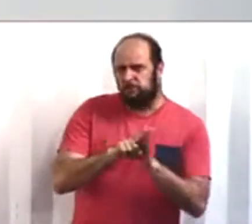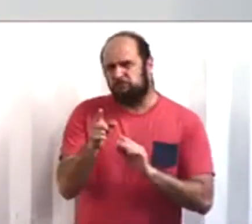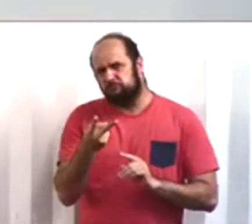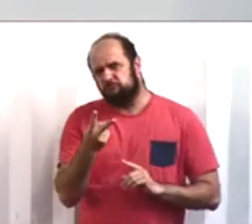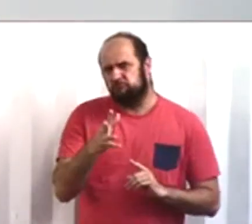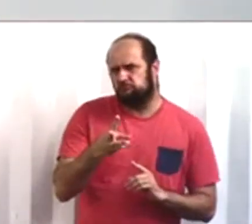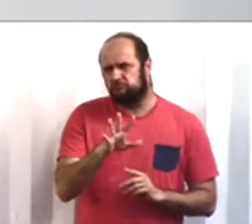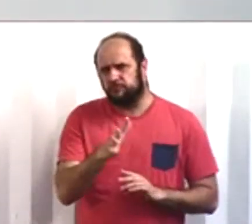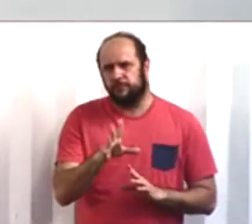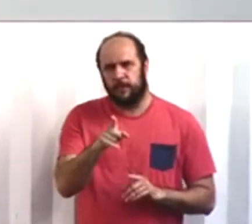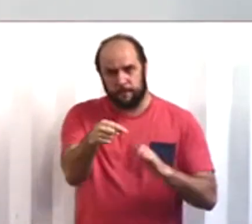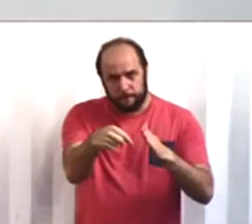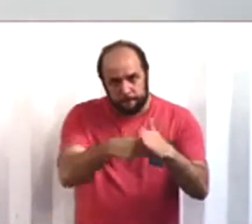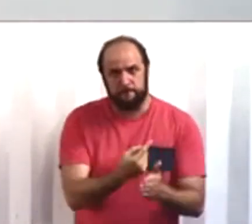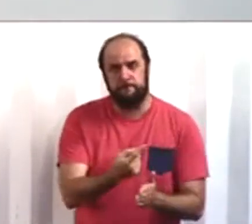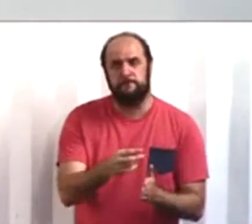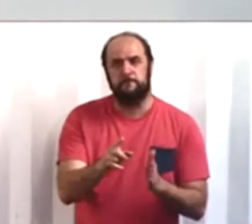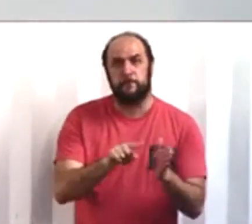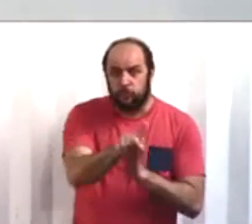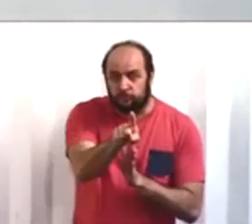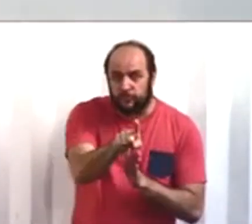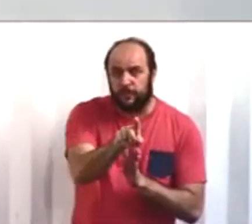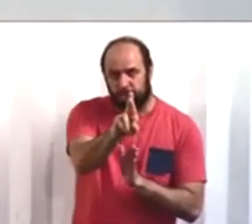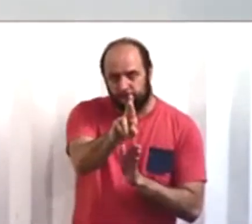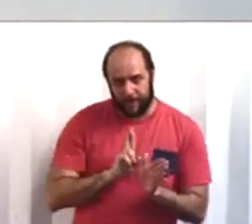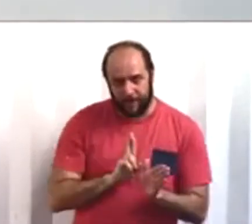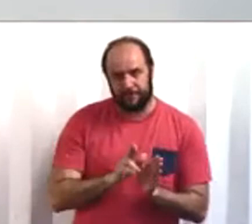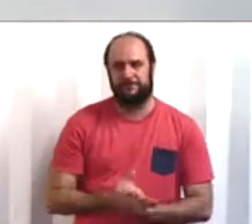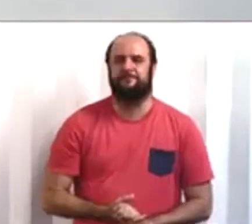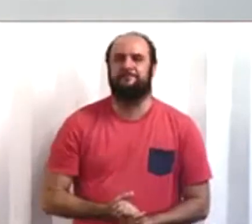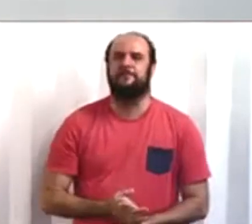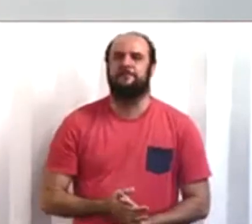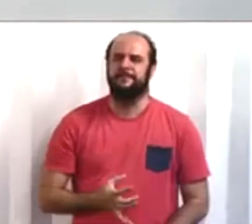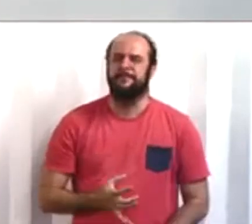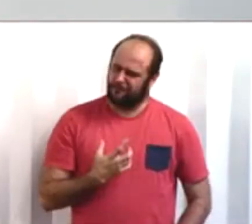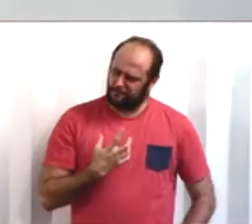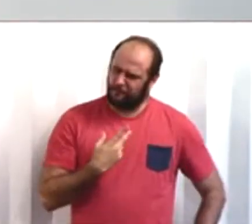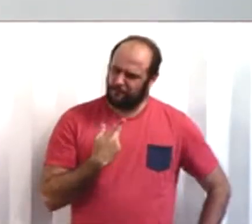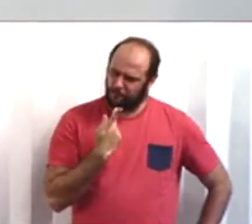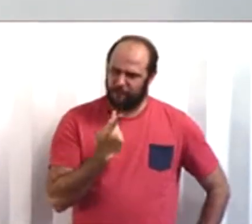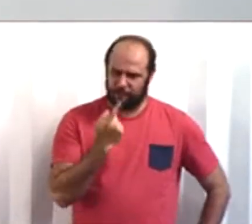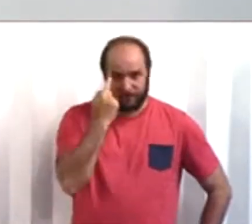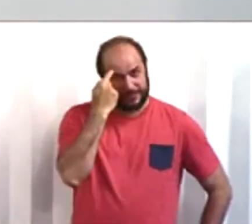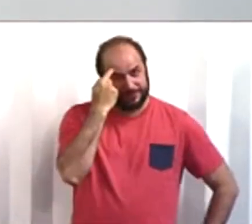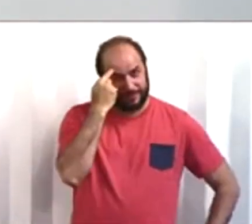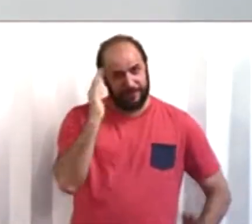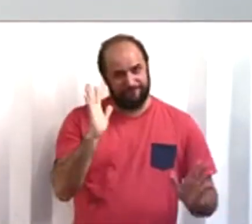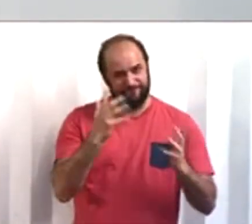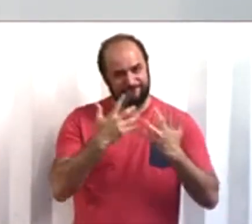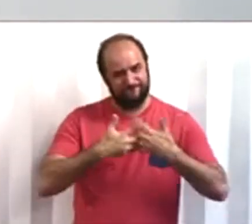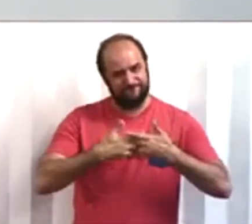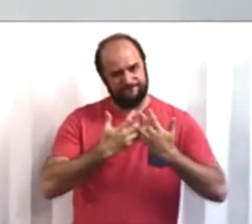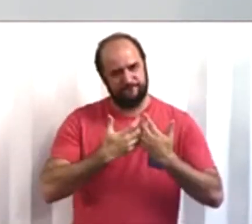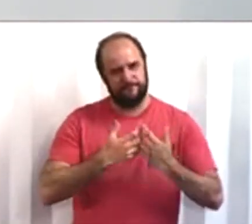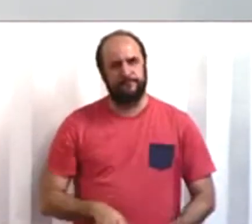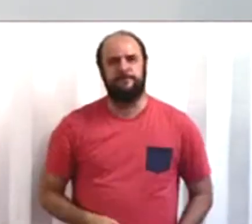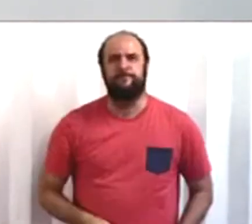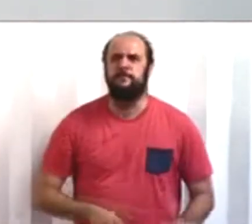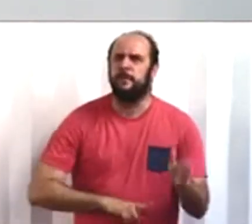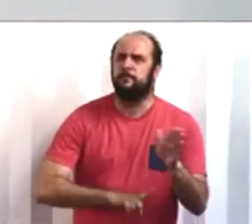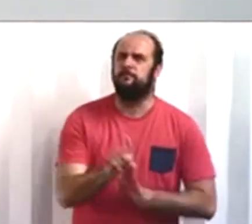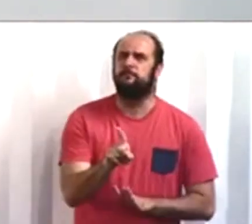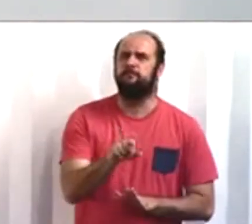e eu gostaria que você respondesse de maneira sincera, de maneira mental. Você acredita